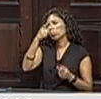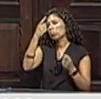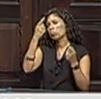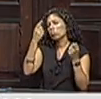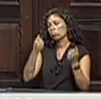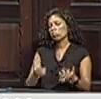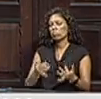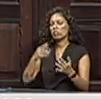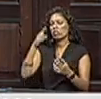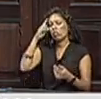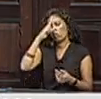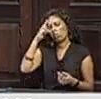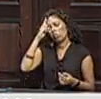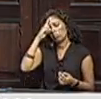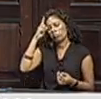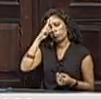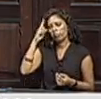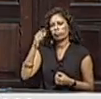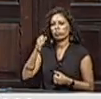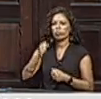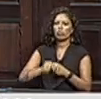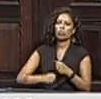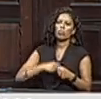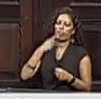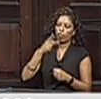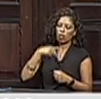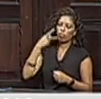anos e sempre vem sendo acolhido.